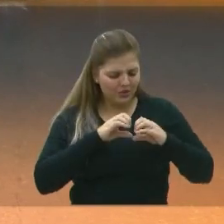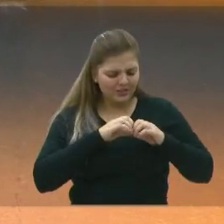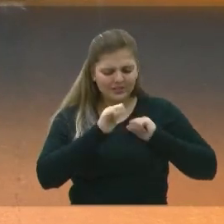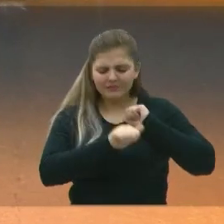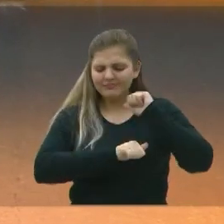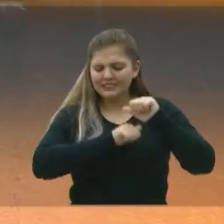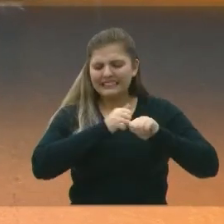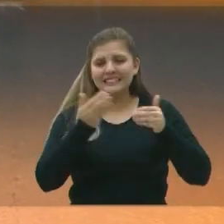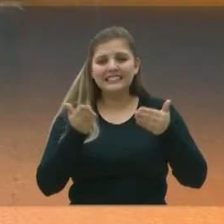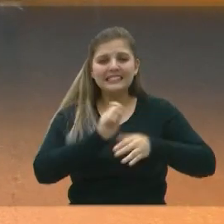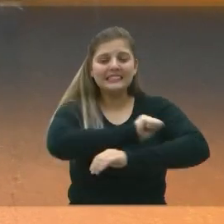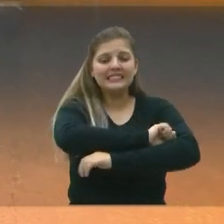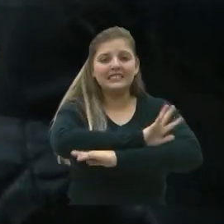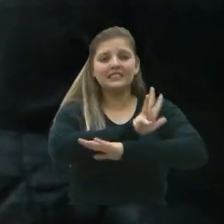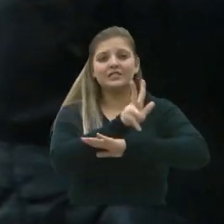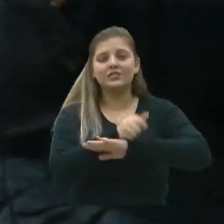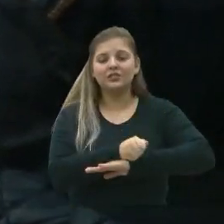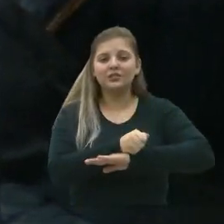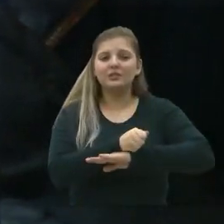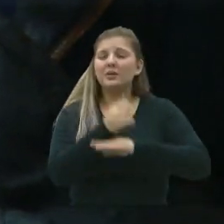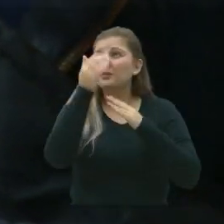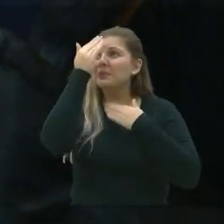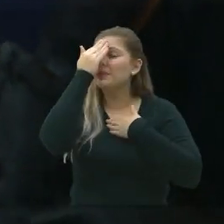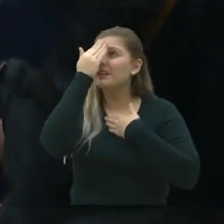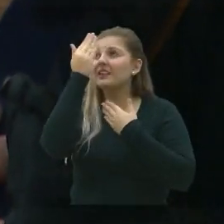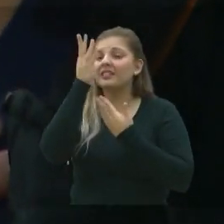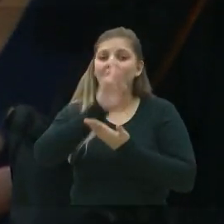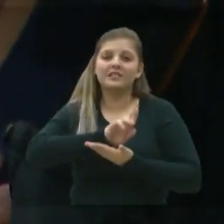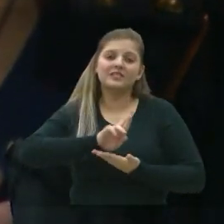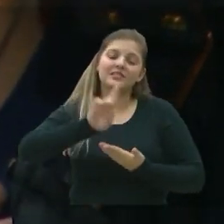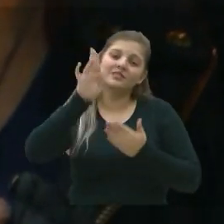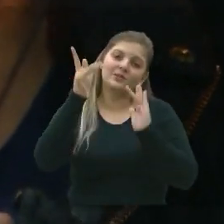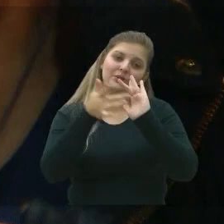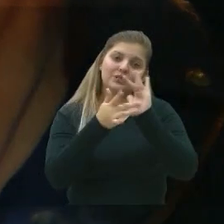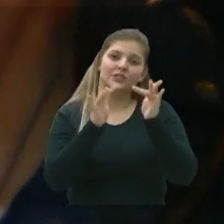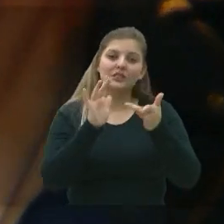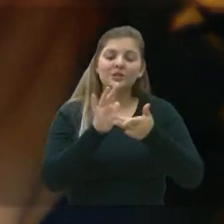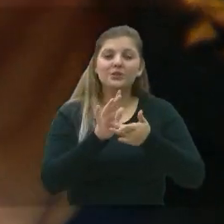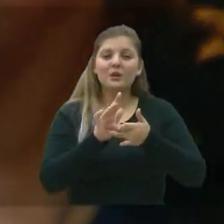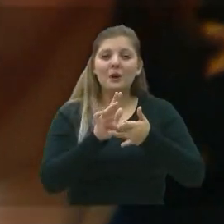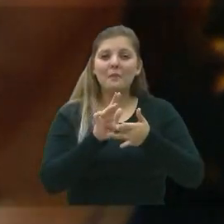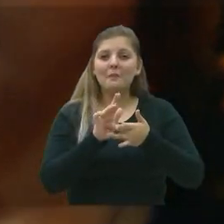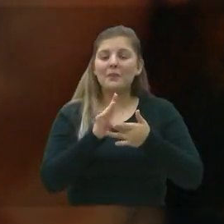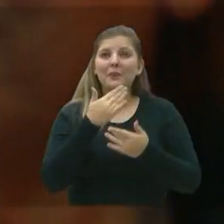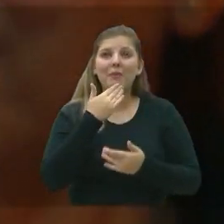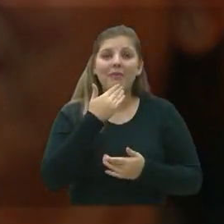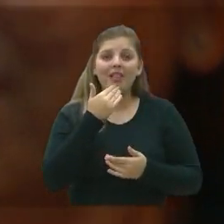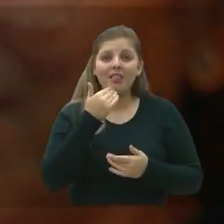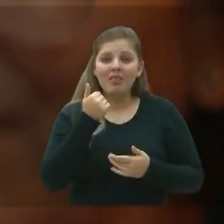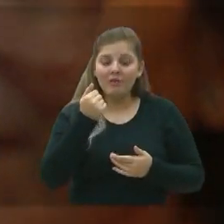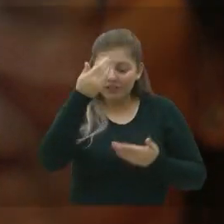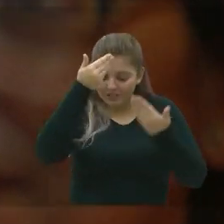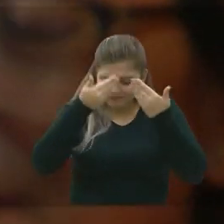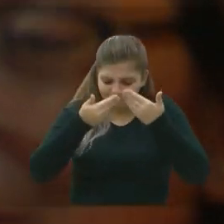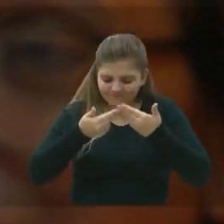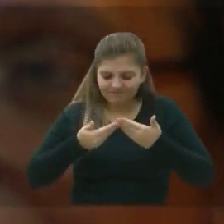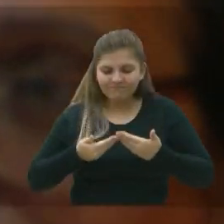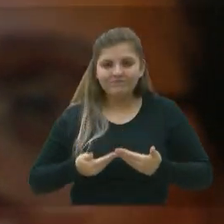de Jericó. Obrigado, Senhor Jesus, por me melhorar nesse cerco de